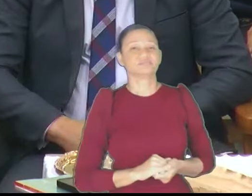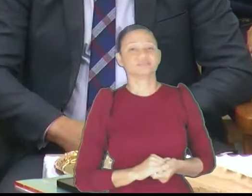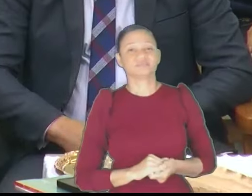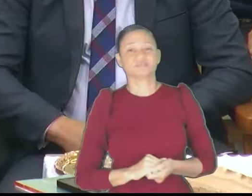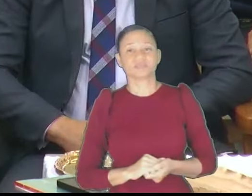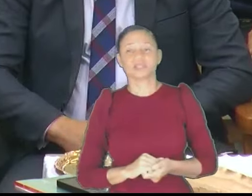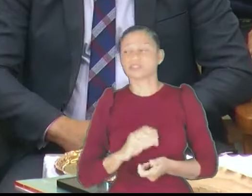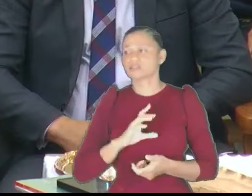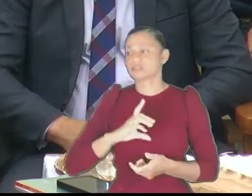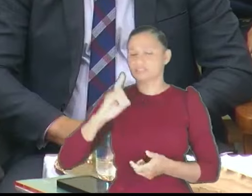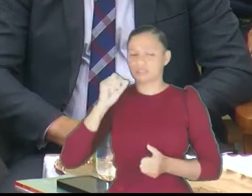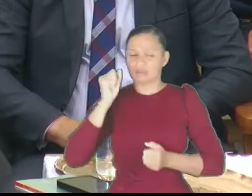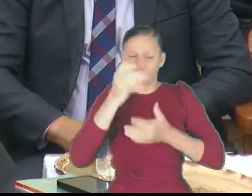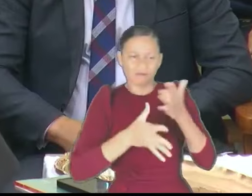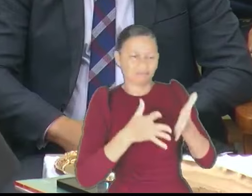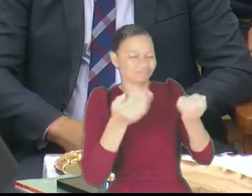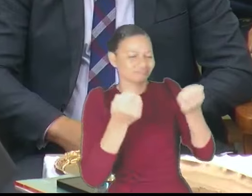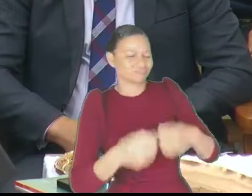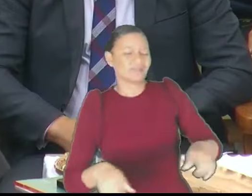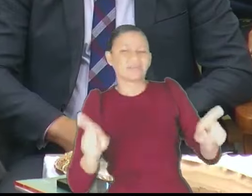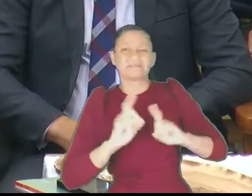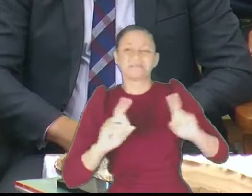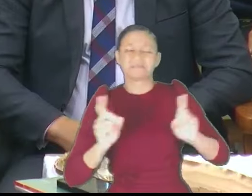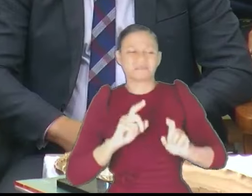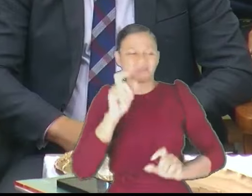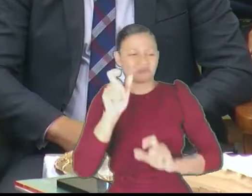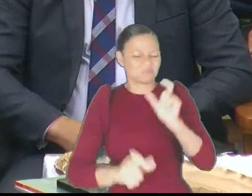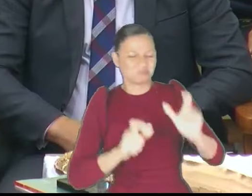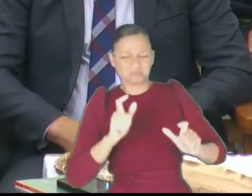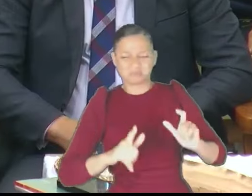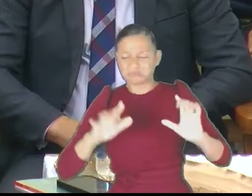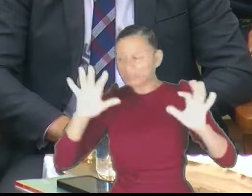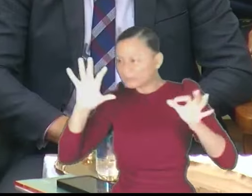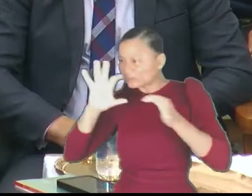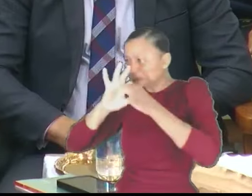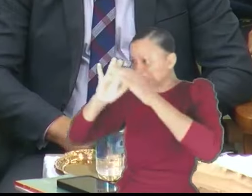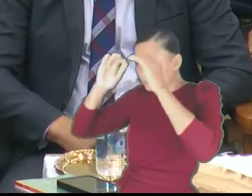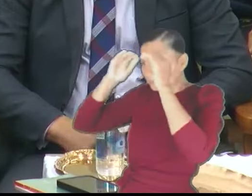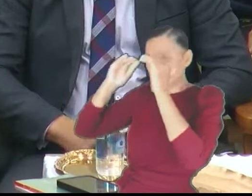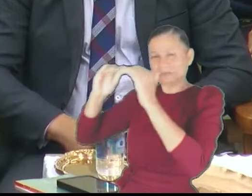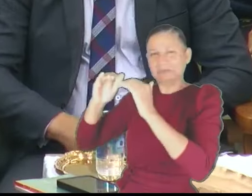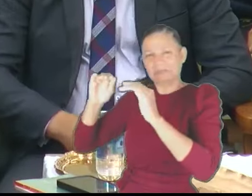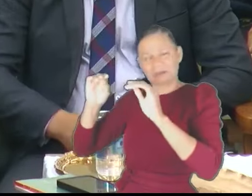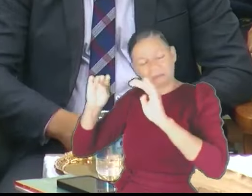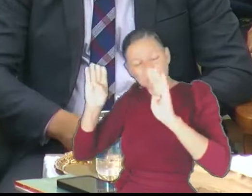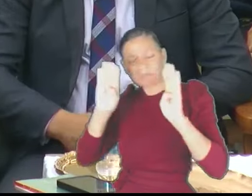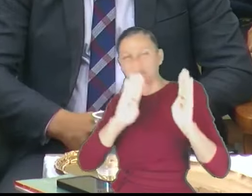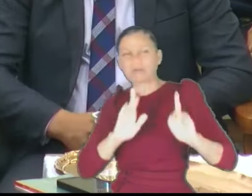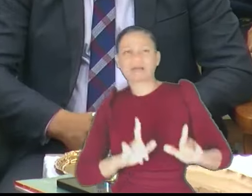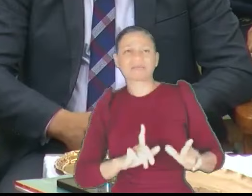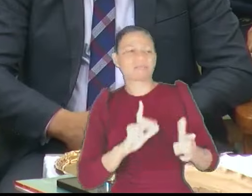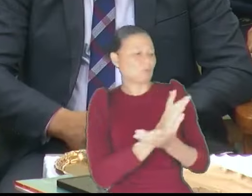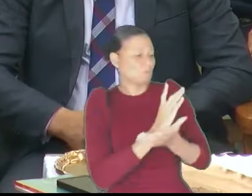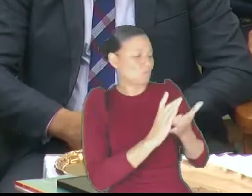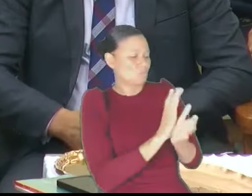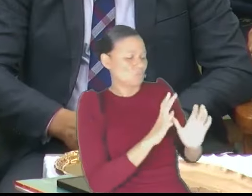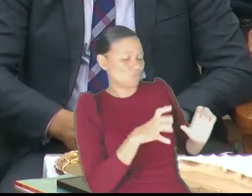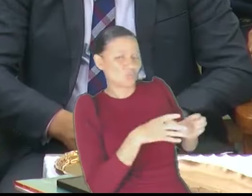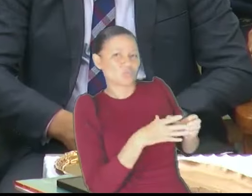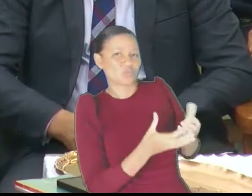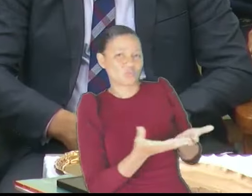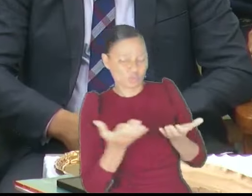Deus disse: não preciso desse povo comprometido a Baal, confiando no braço que tem. Eu tenho os meninos aí que trabalham para mim. Vem cá os